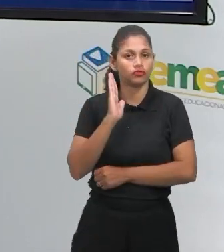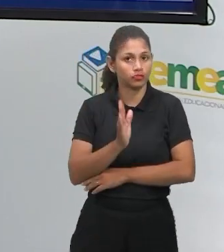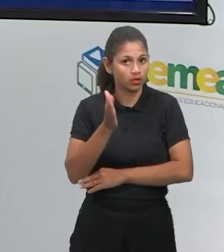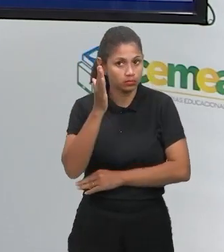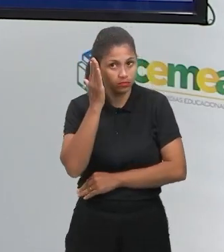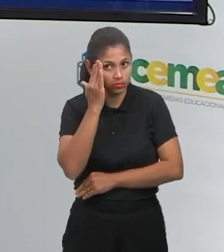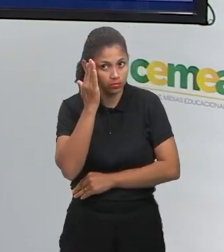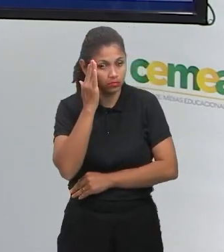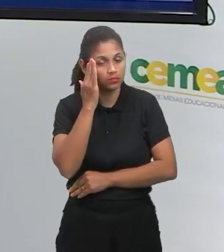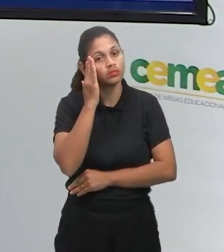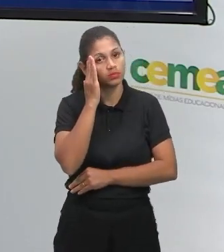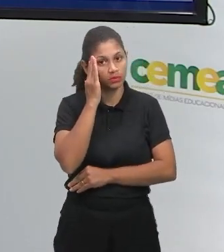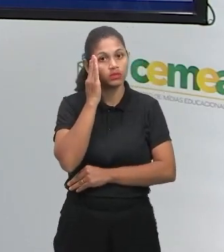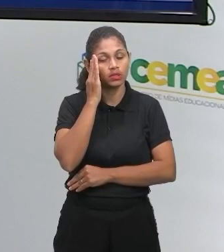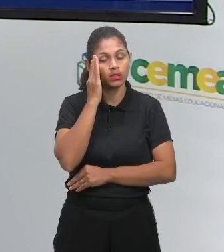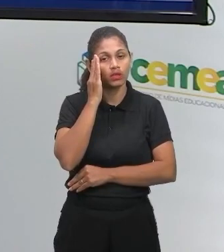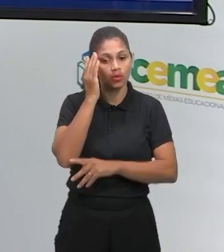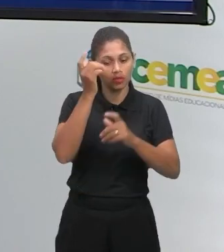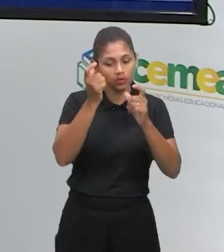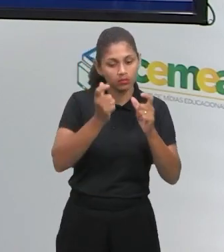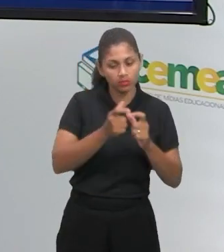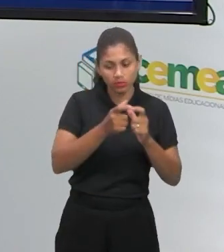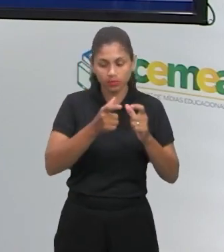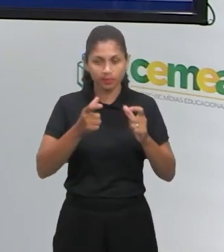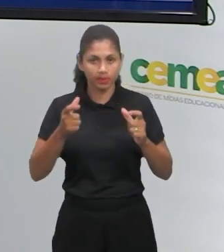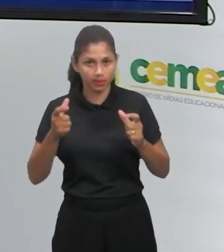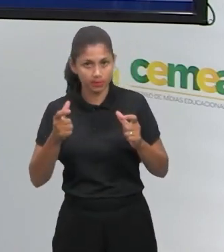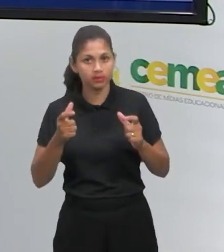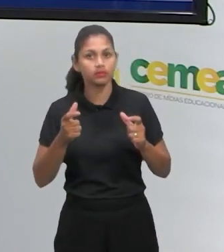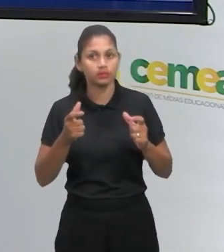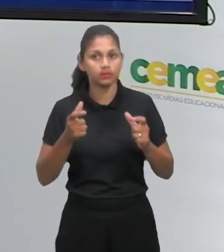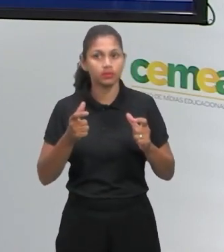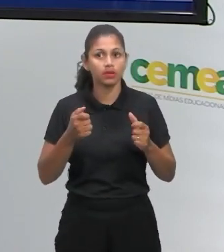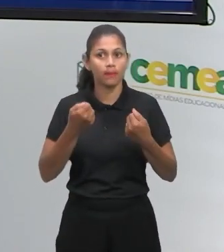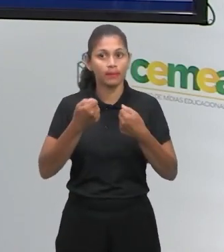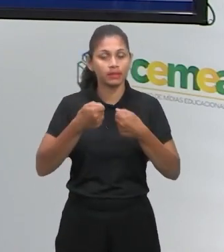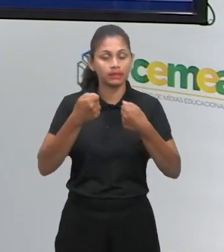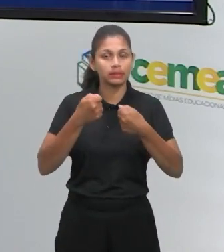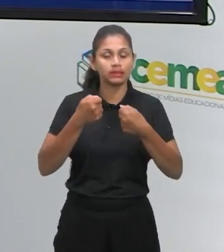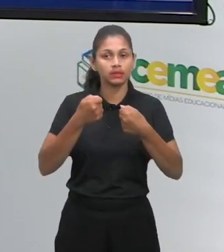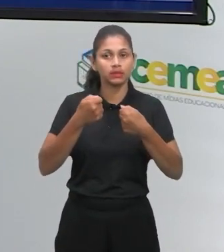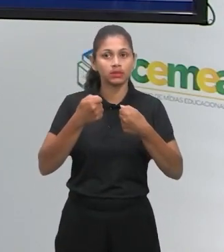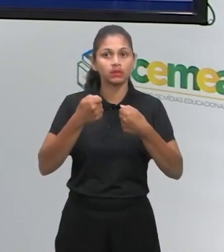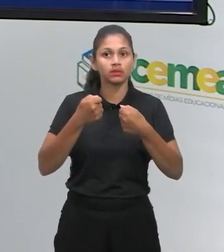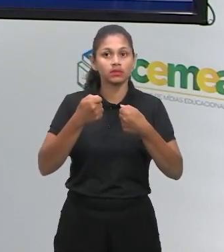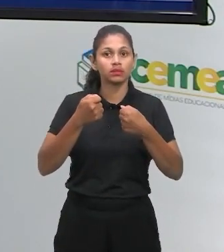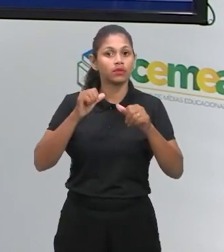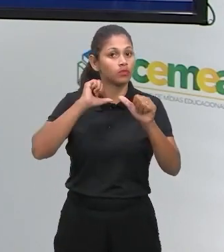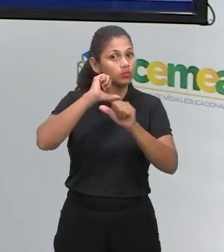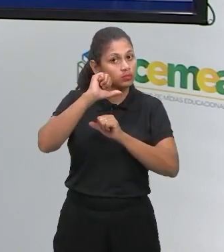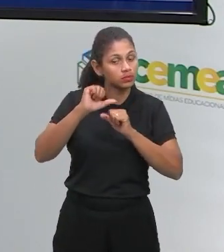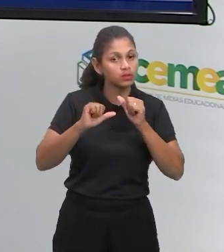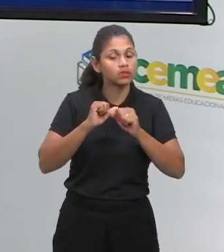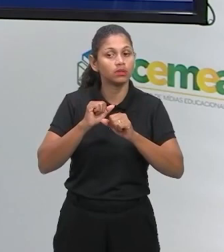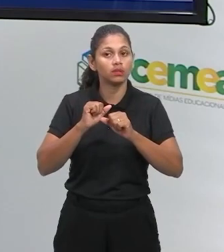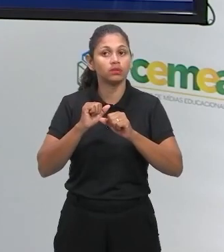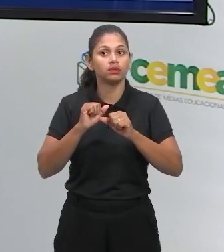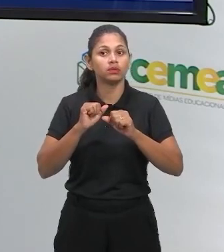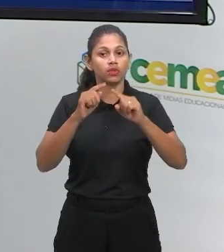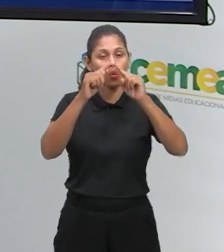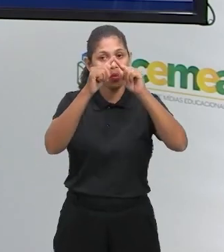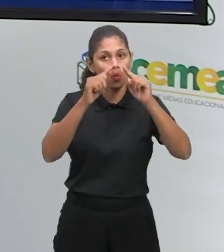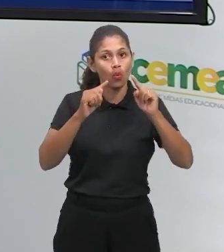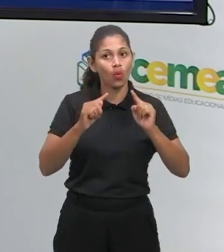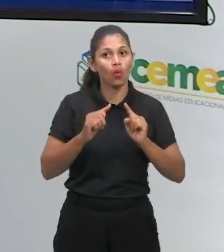trocar a velocidade média com o ΔT e você troca de lugar e você vai achar o ΔT, que é o tempo que a gente precisa. Beleza,